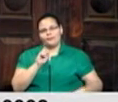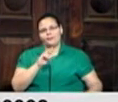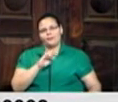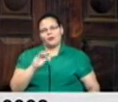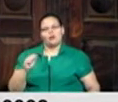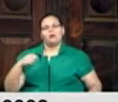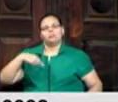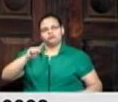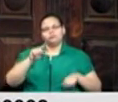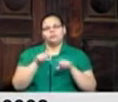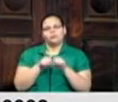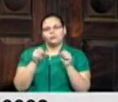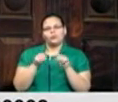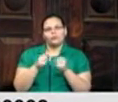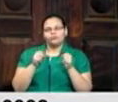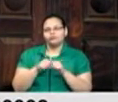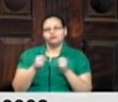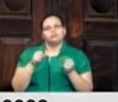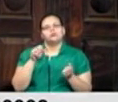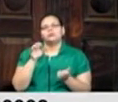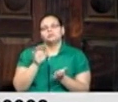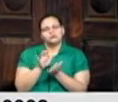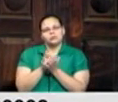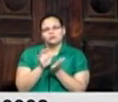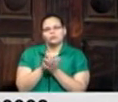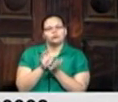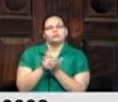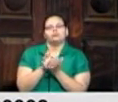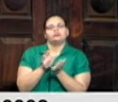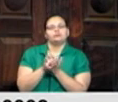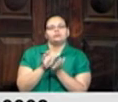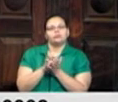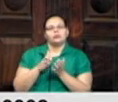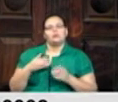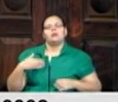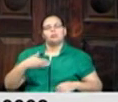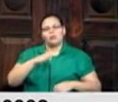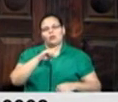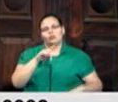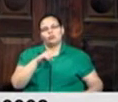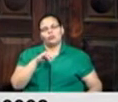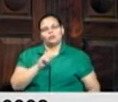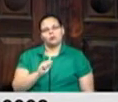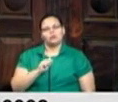à Pavuna, de Santa Cruz à Zona Sul.